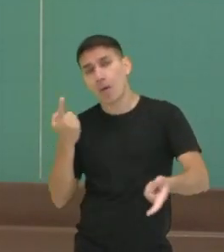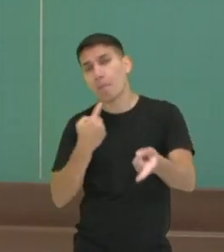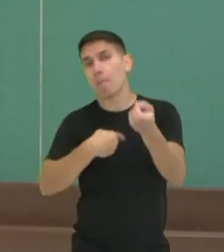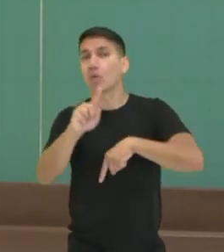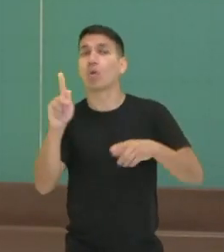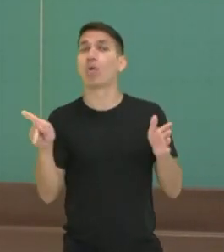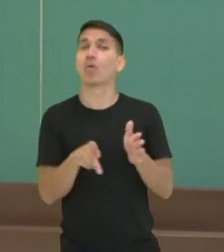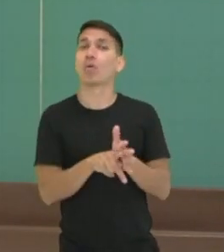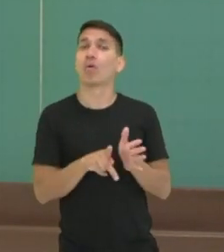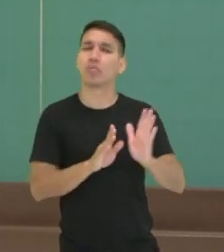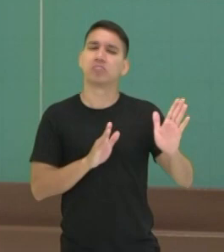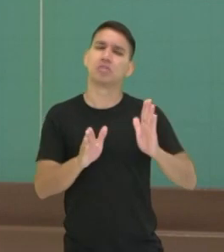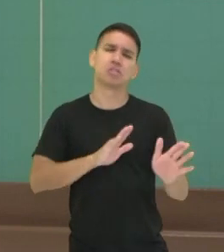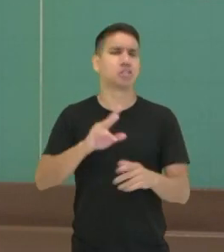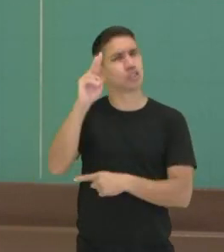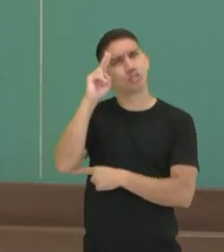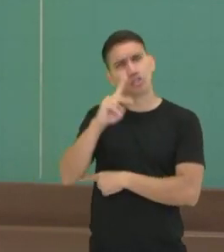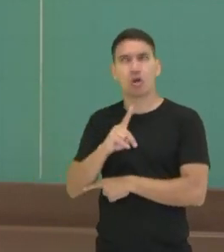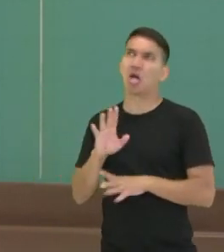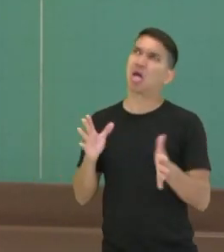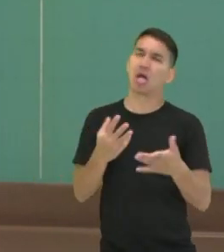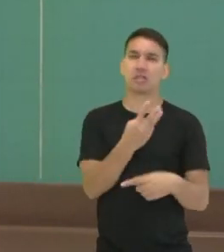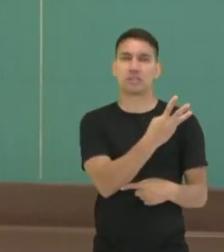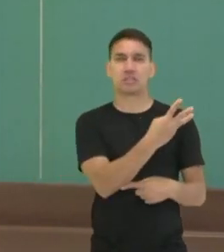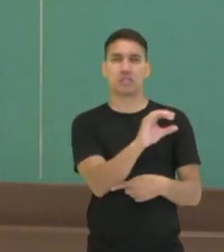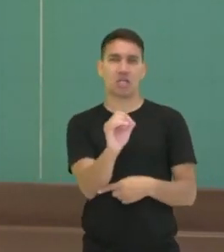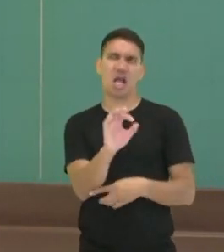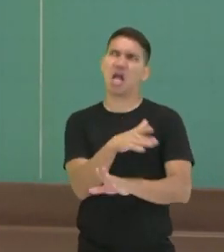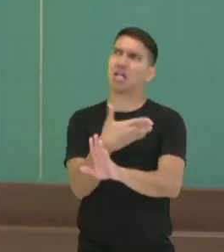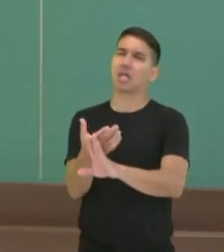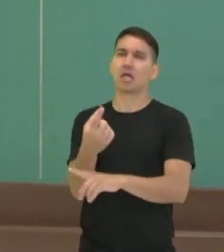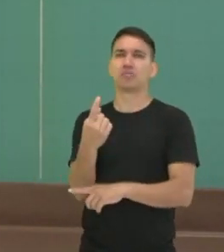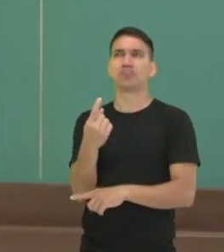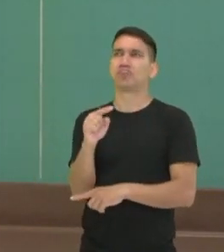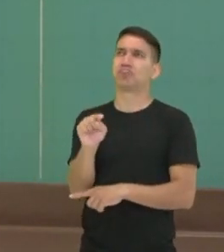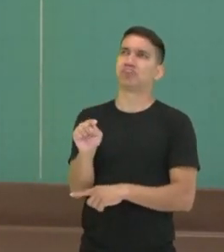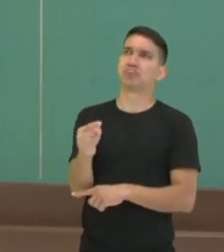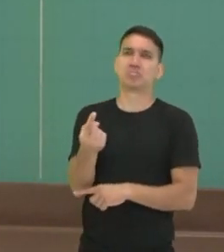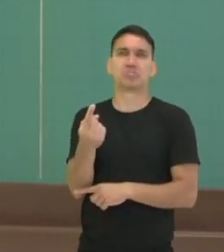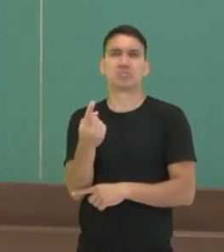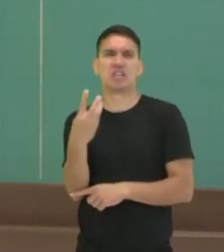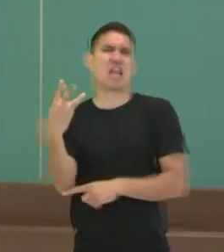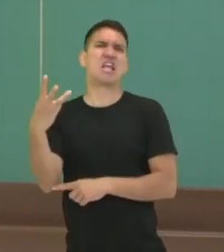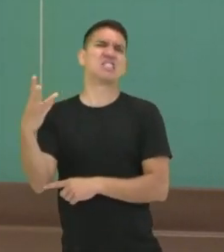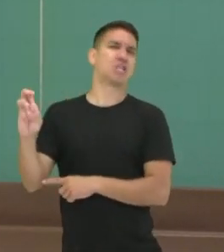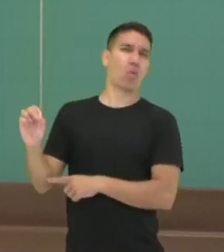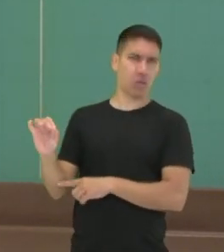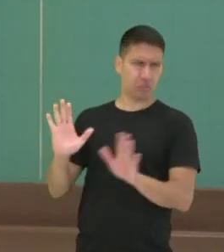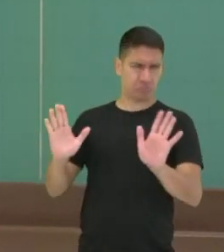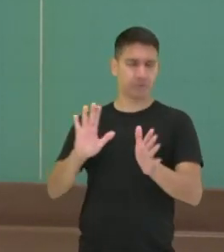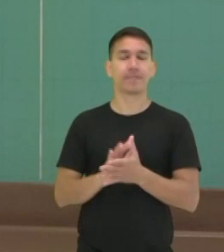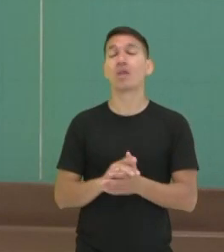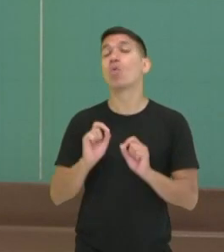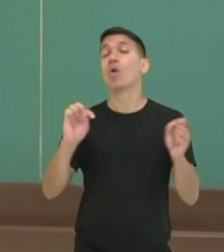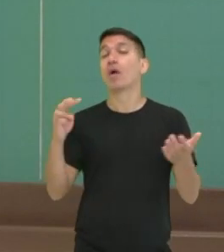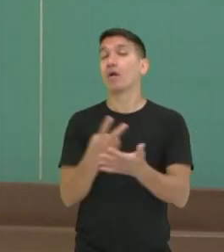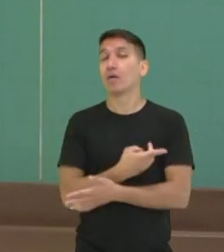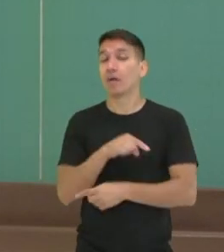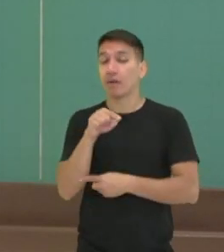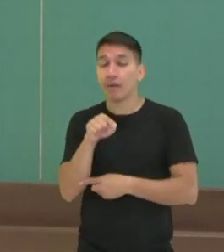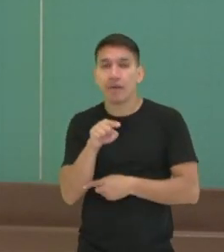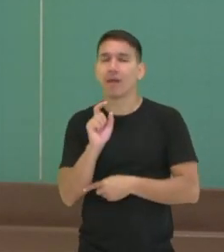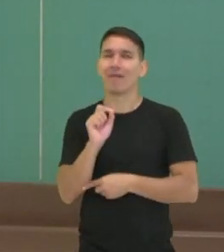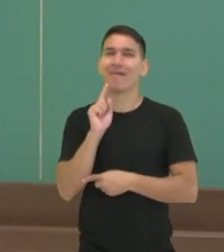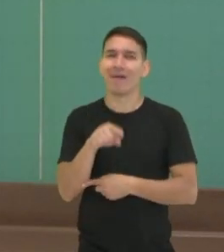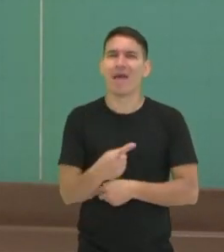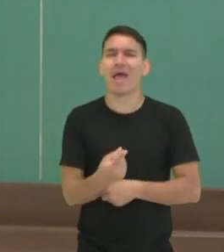período da história, mais ou menos 300 até 1350, vamos colocar mais ou menos aproximadamente, e nesse período o que vai acontecer? A igreja ela vai ter